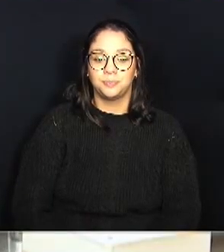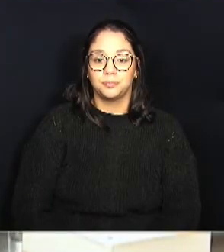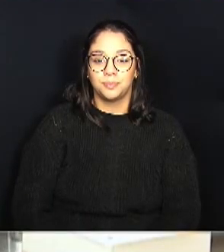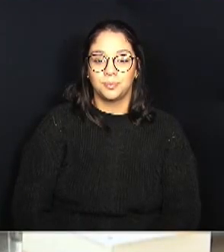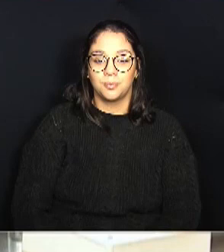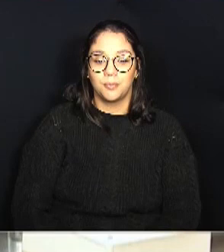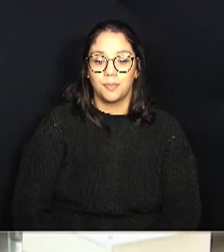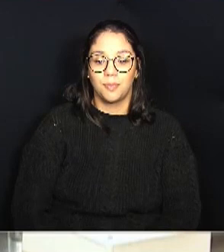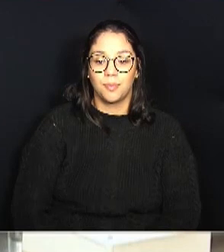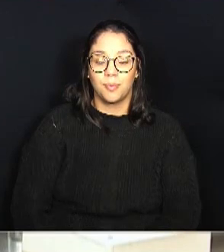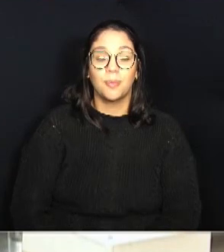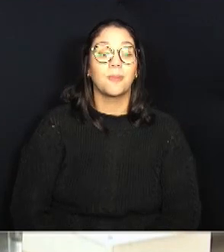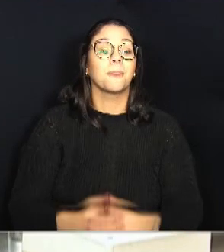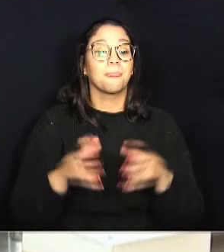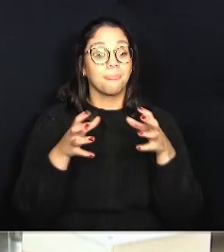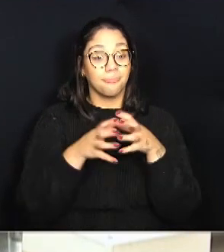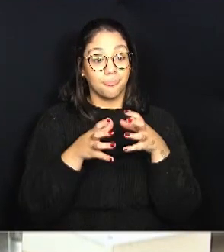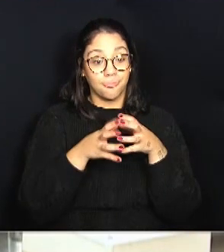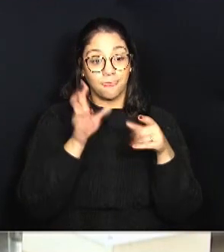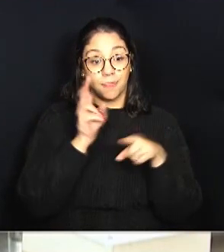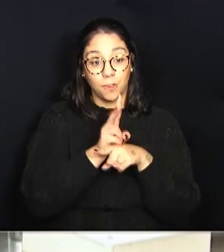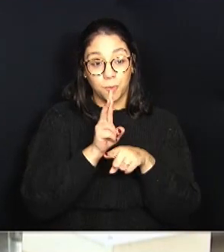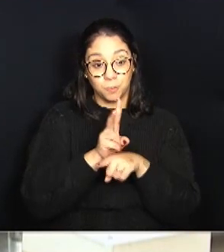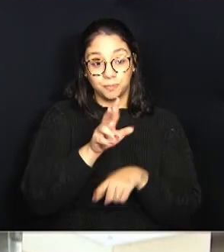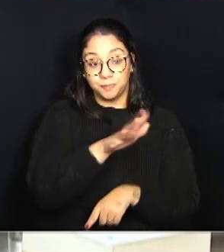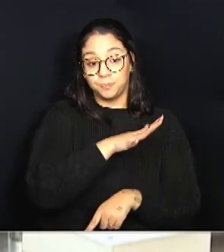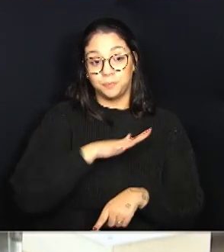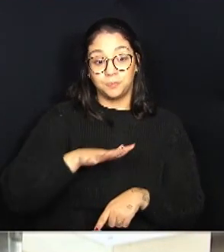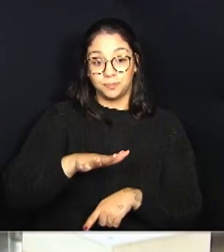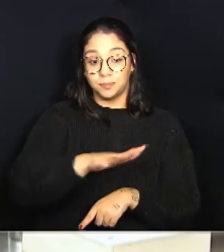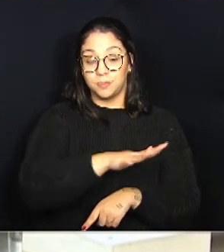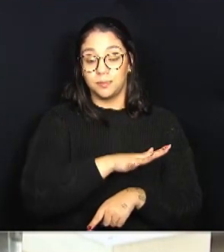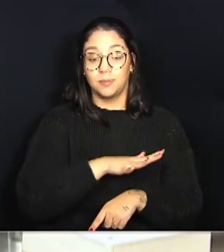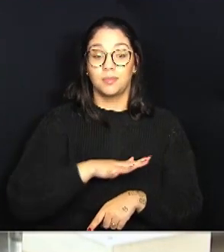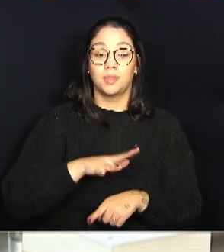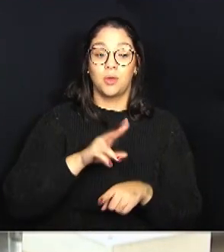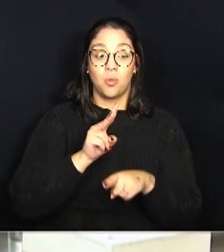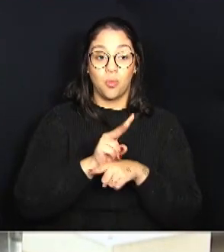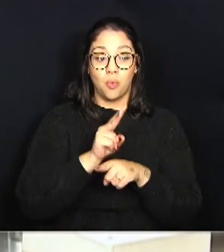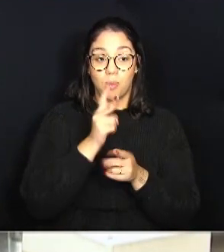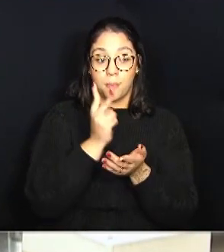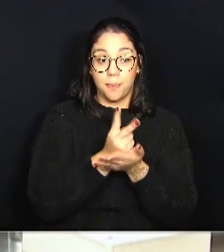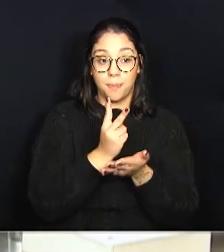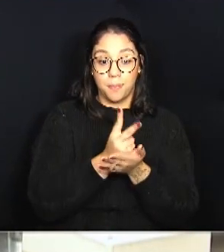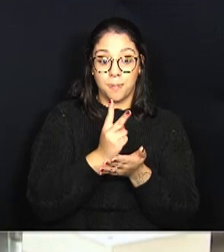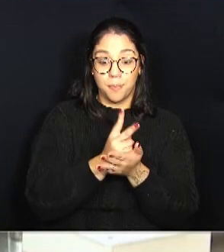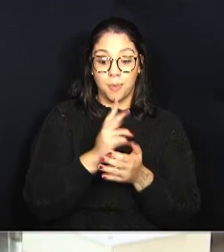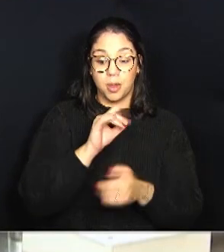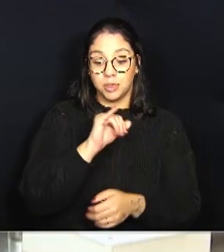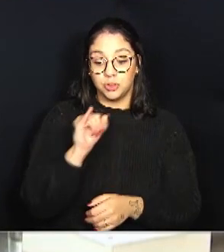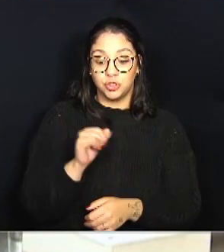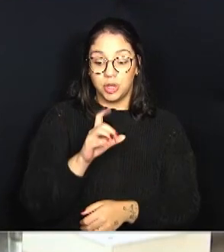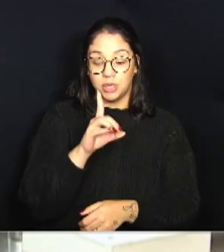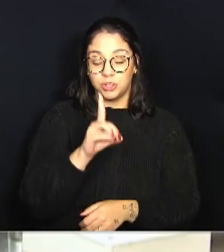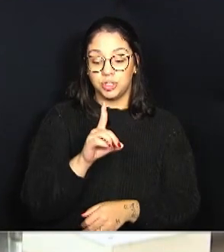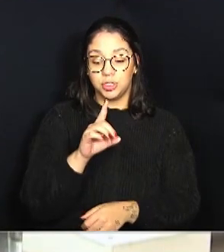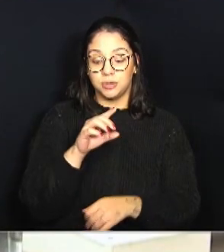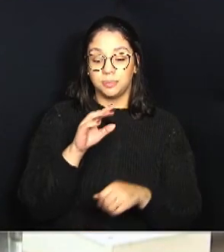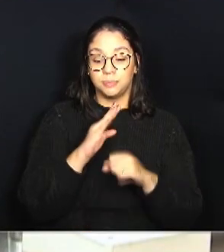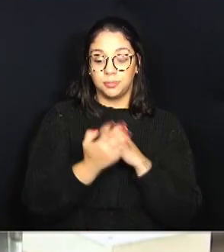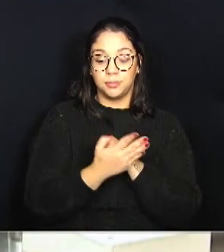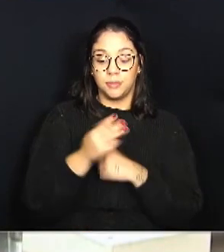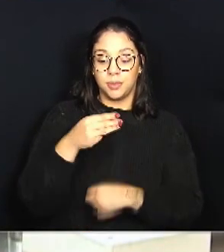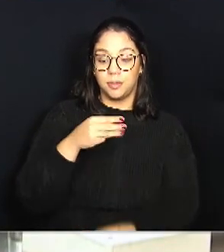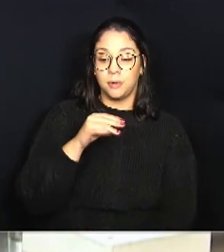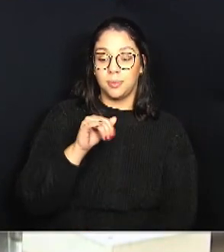O coletivo Cuidadores da Área de Preservação Permanente do Jardim Miriam recebeu a medalha Chico